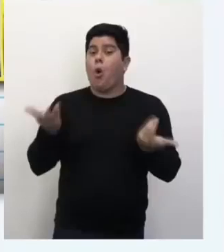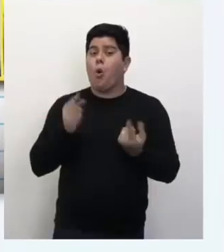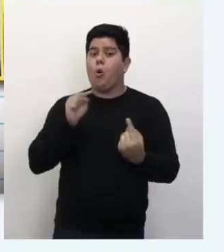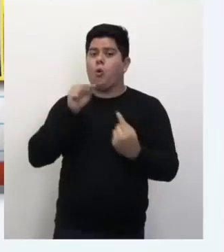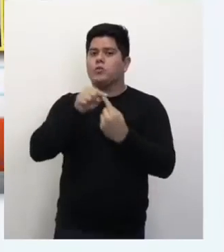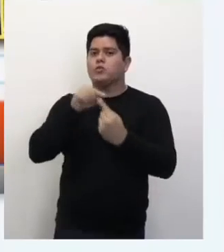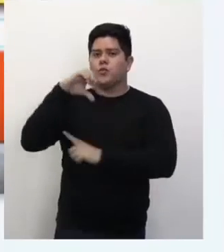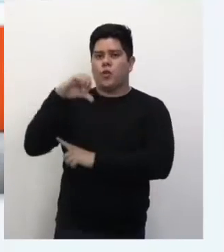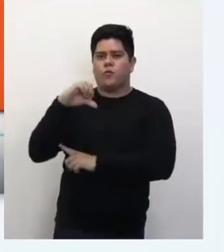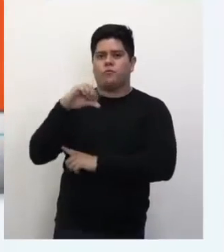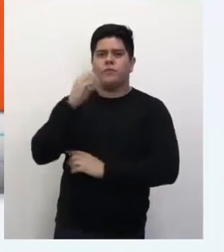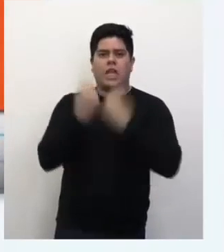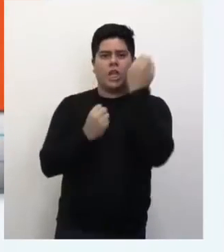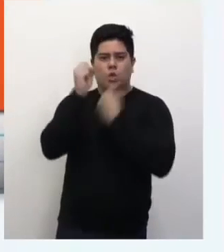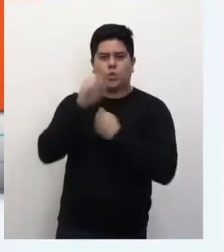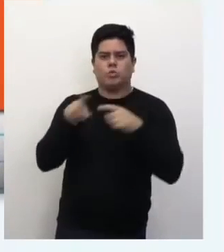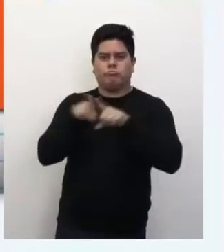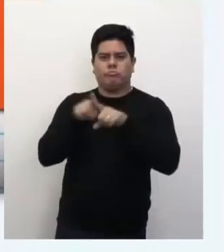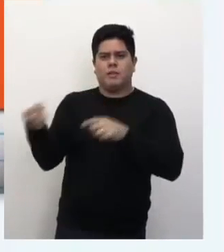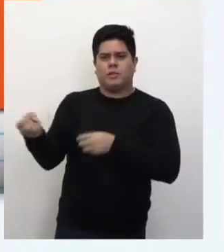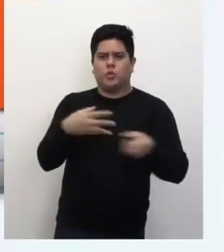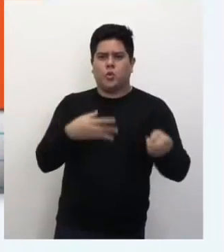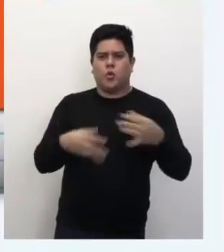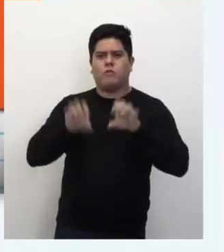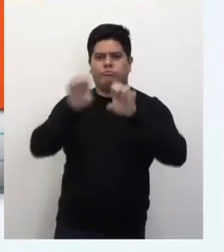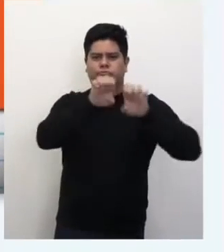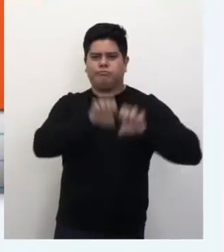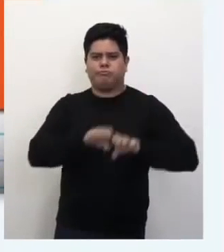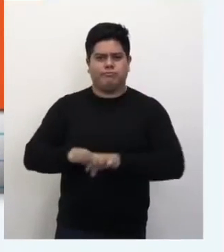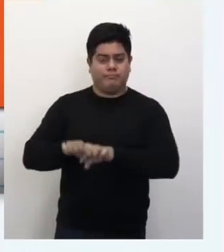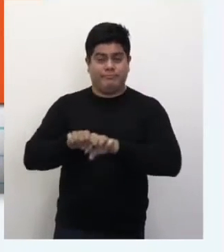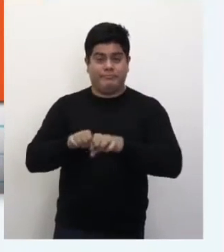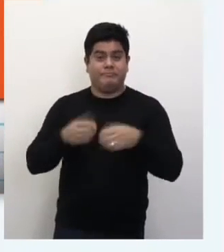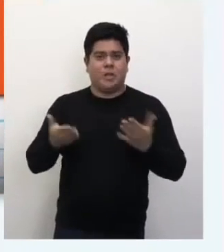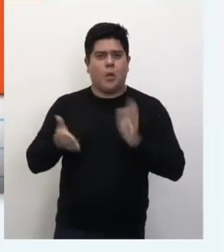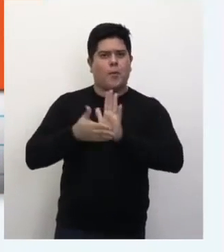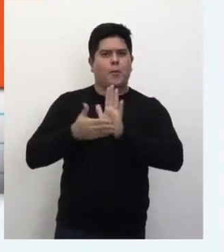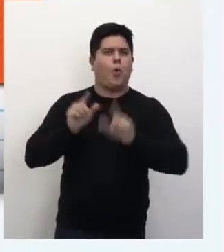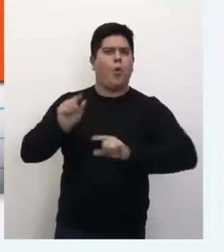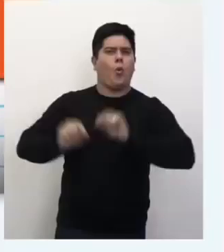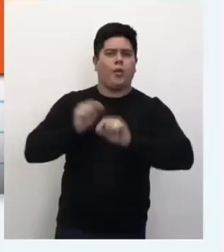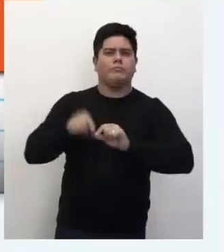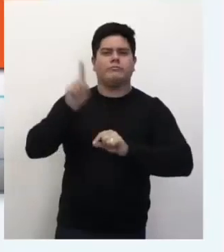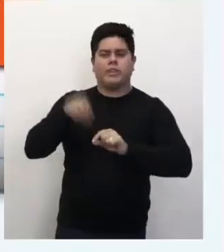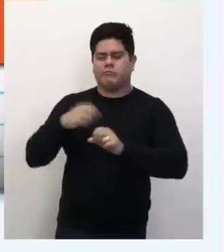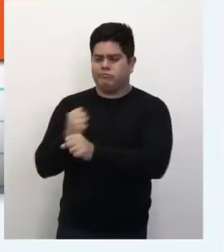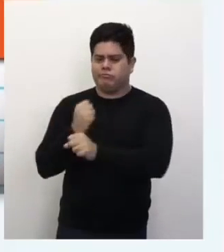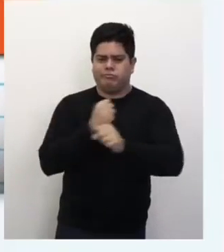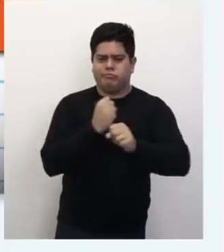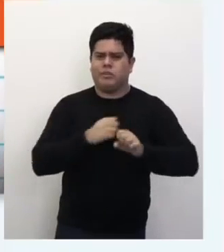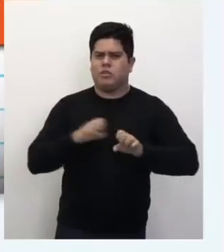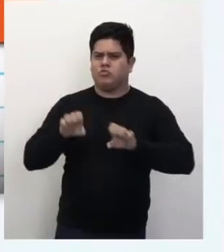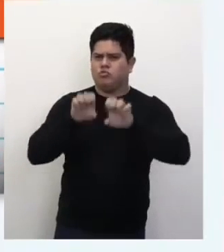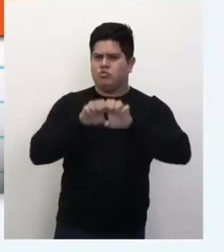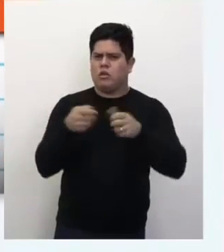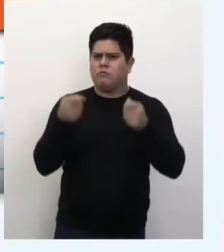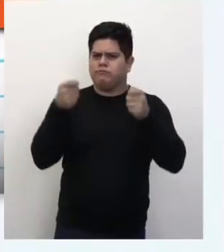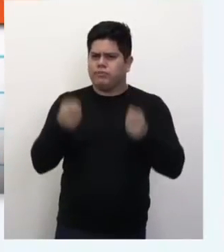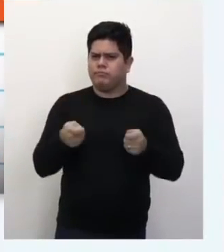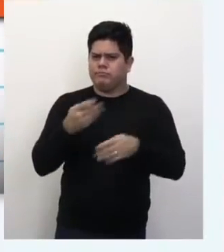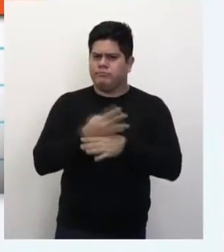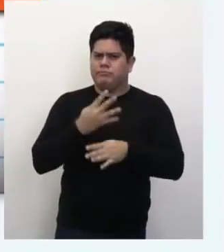9, Indústria, Inovação e Infraestrutura. A proposta é construir infraestruturas resilientes,